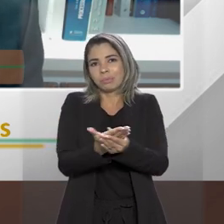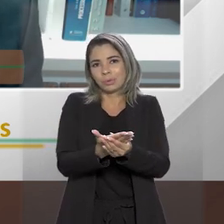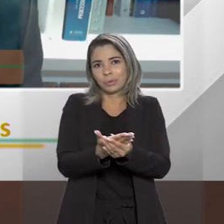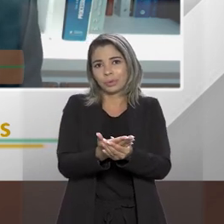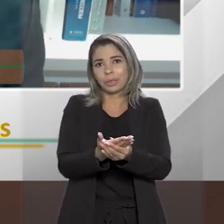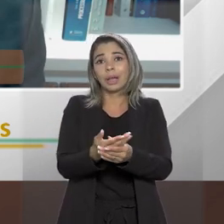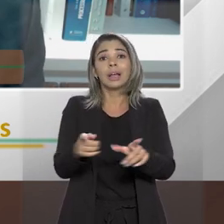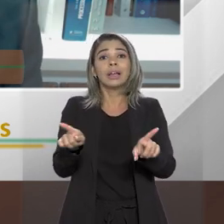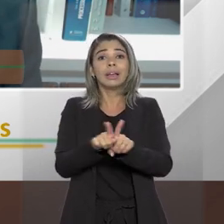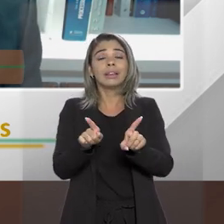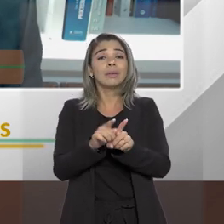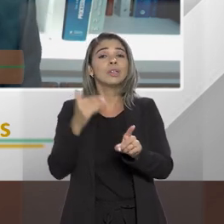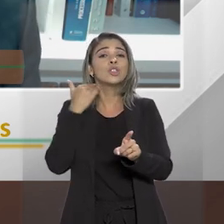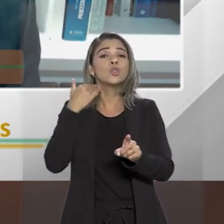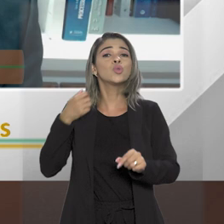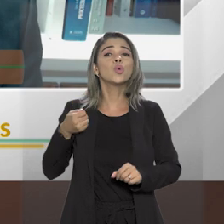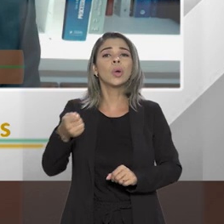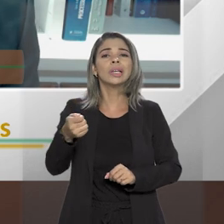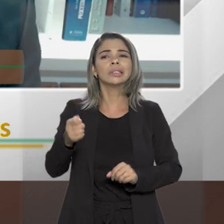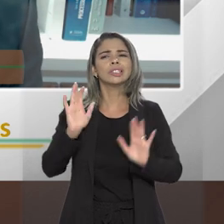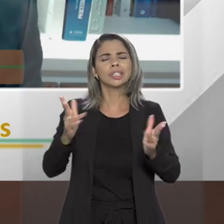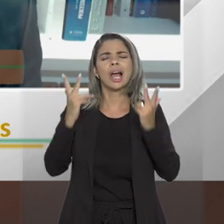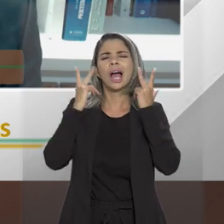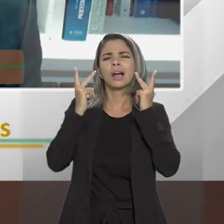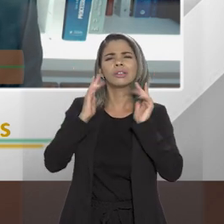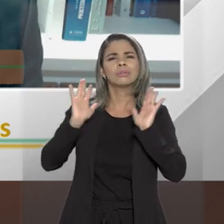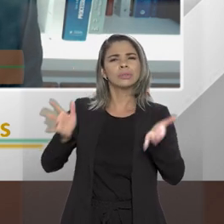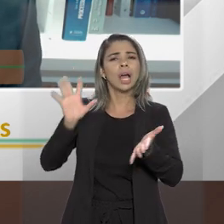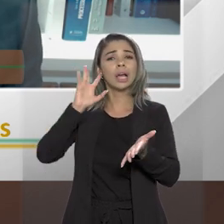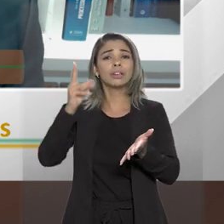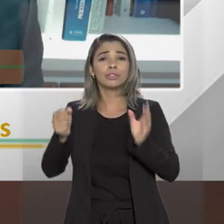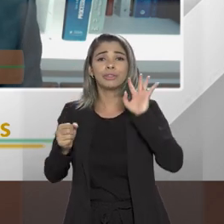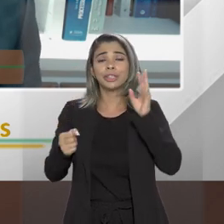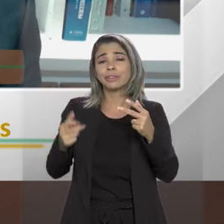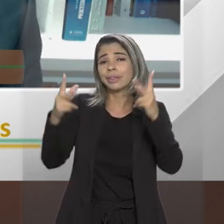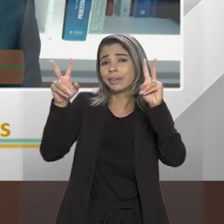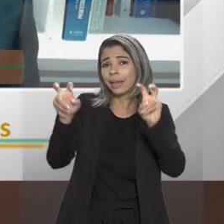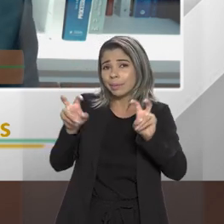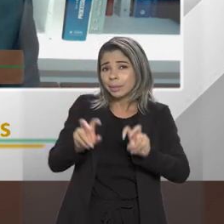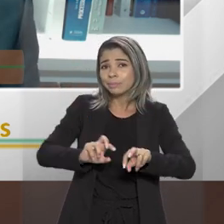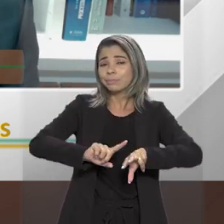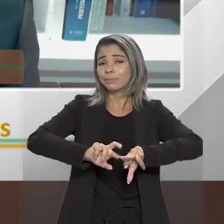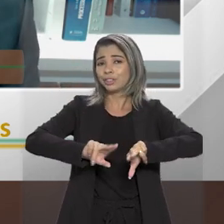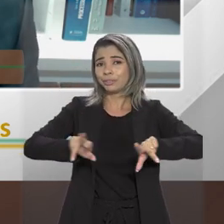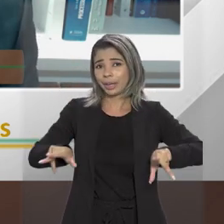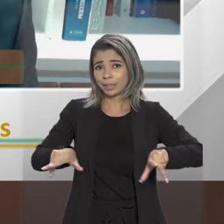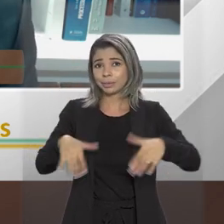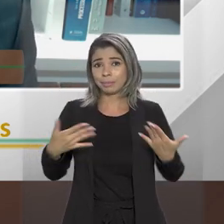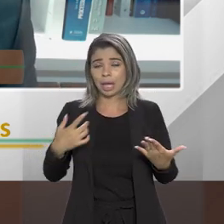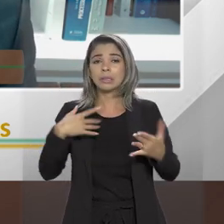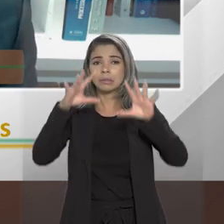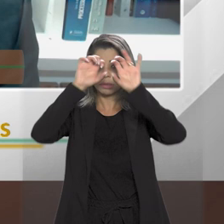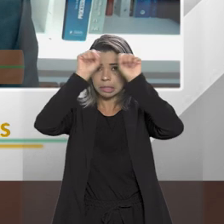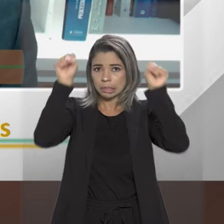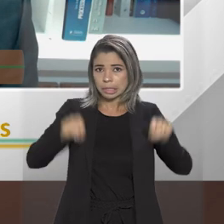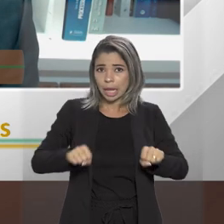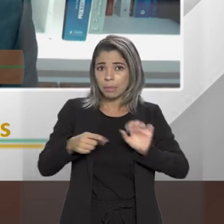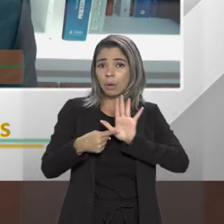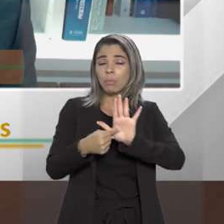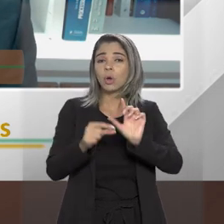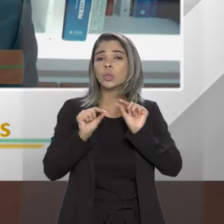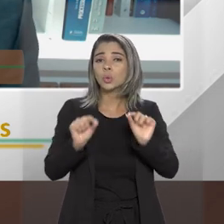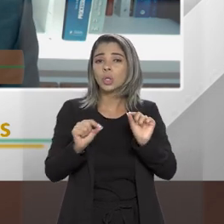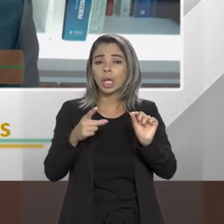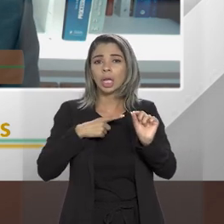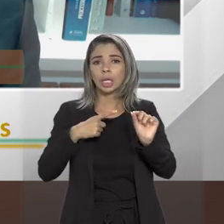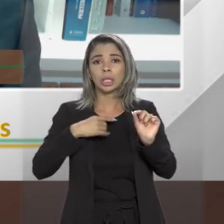pelo juiz, que está acostumado a decidir inúmeros outros tipos de causas, né? O sistema pode também nos deixar claro de que uma